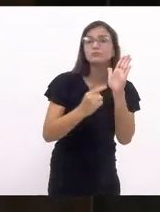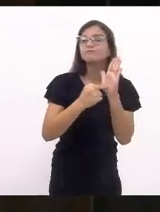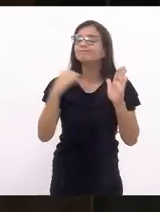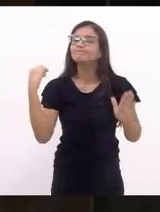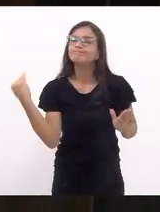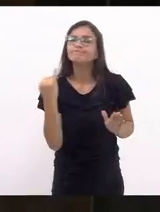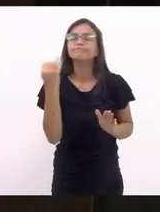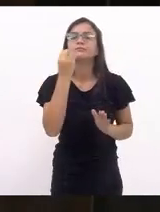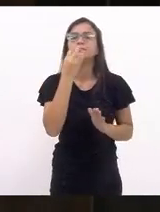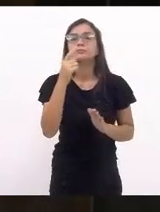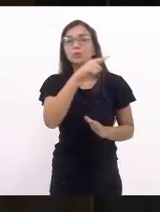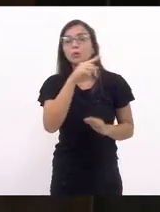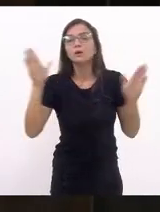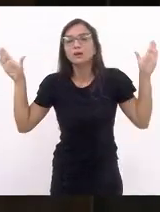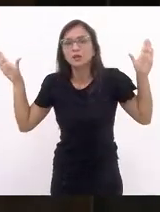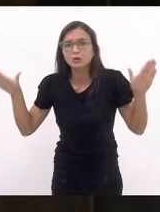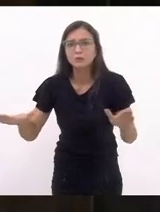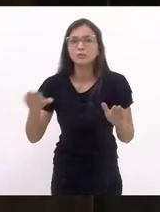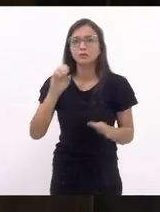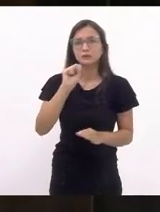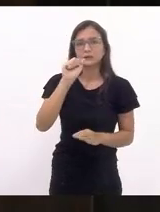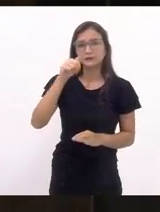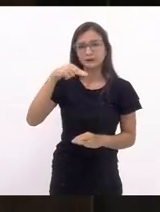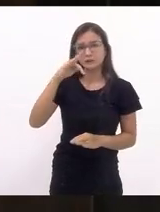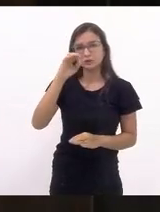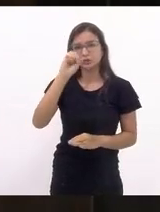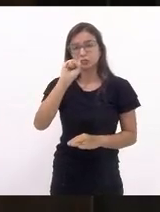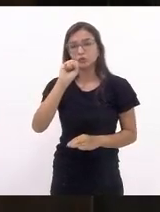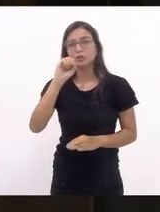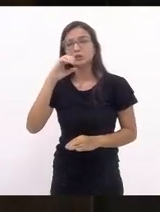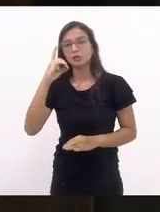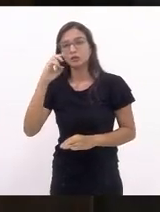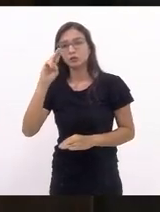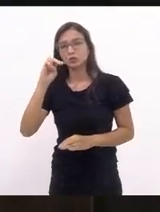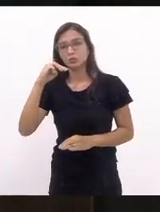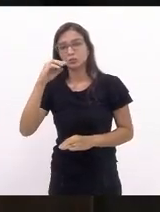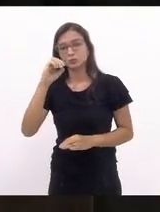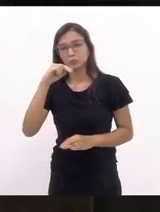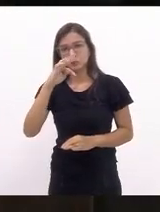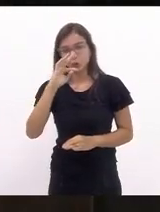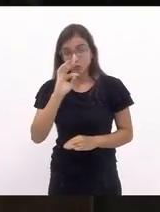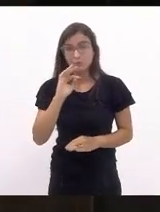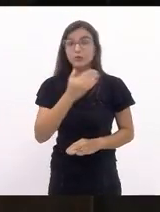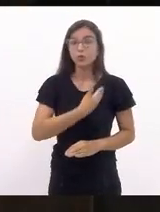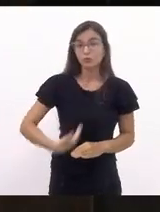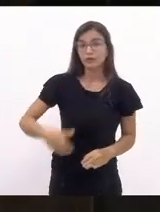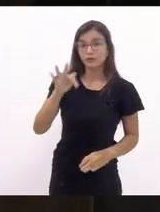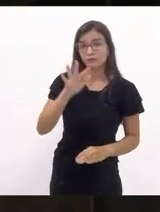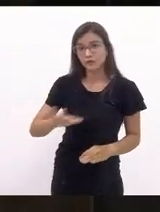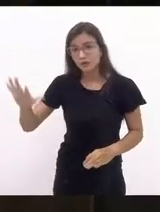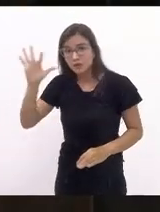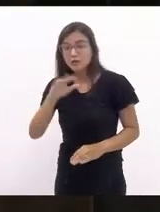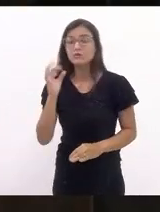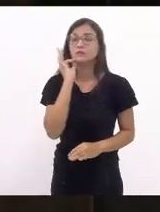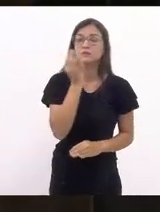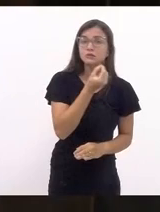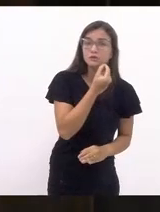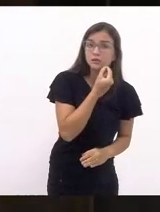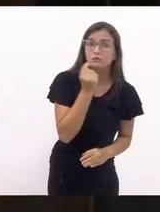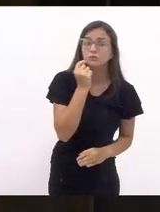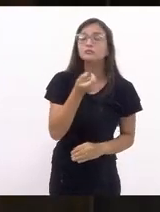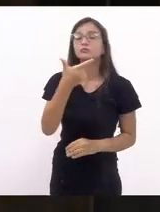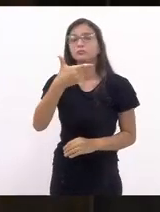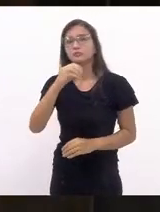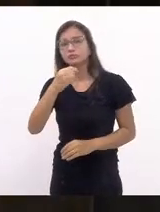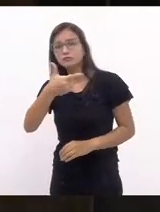Santos Dumont cujo resultado foi lançado pelo Governo Federal em setembro de 2021 Assessoria fiscal ofereceu suporte